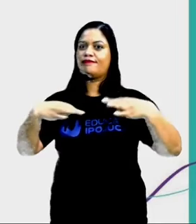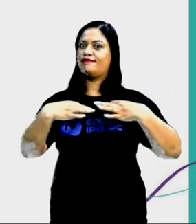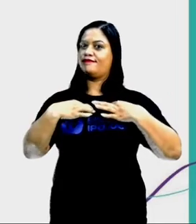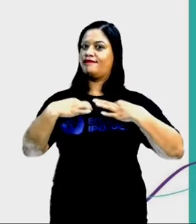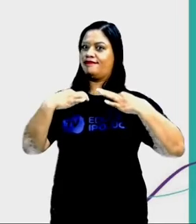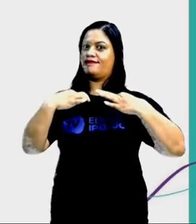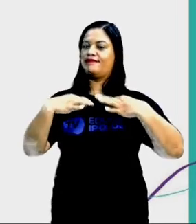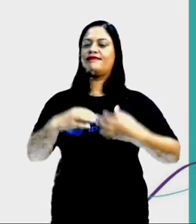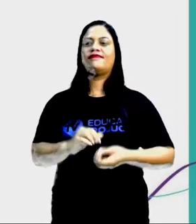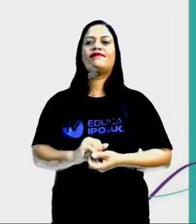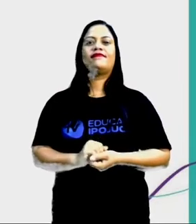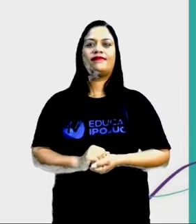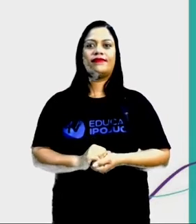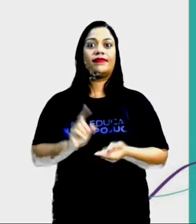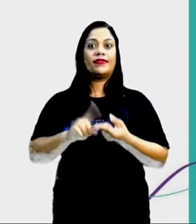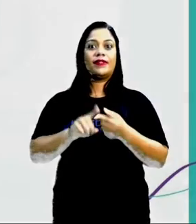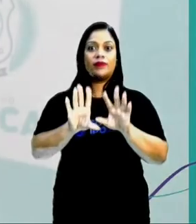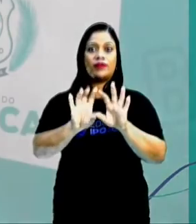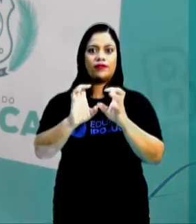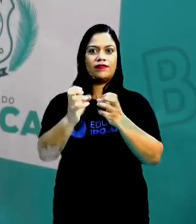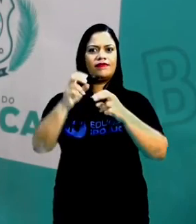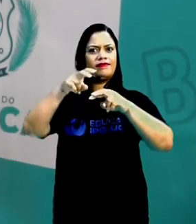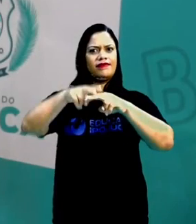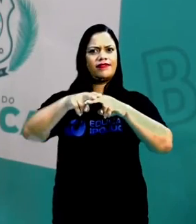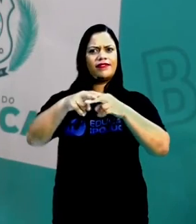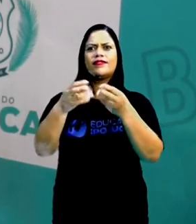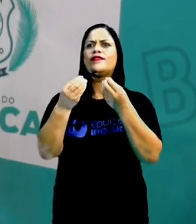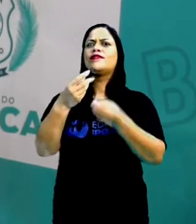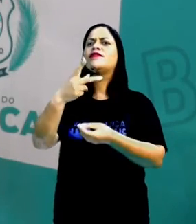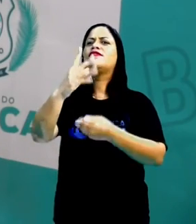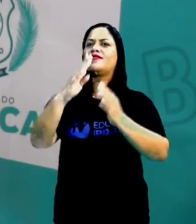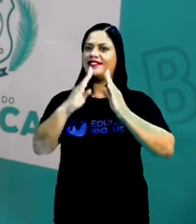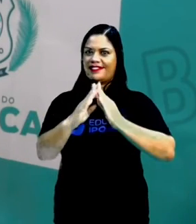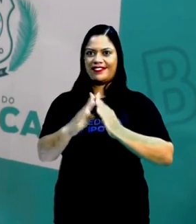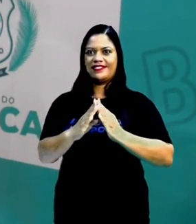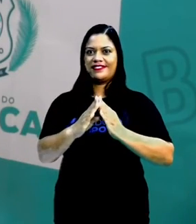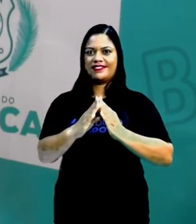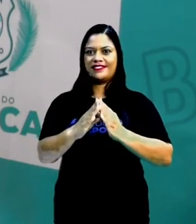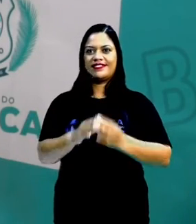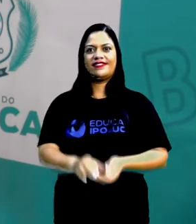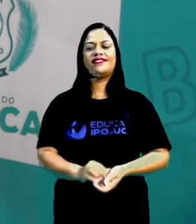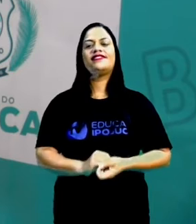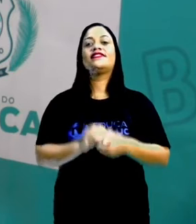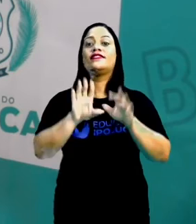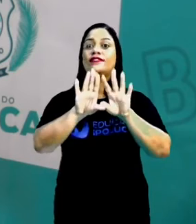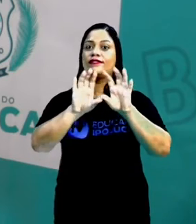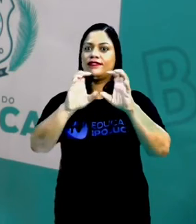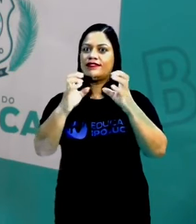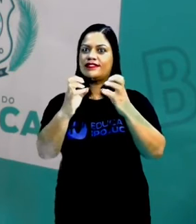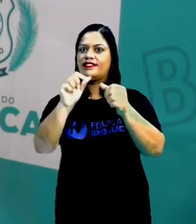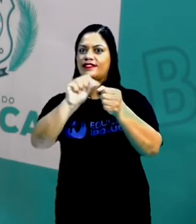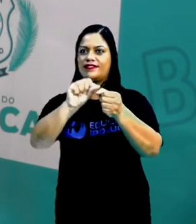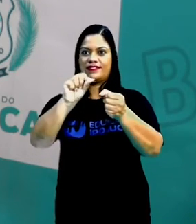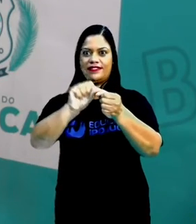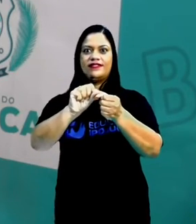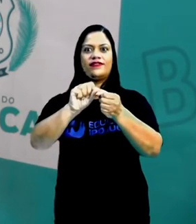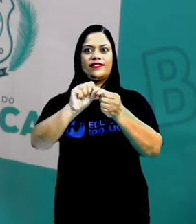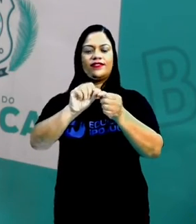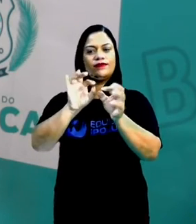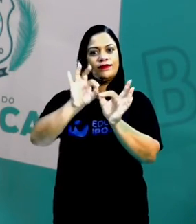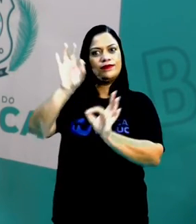Temos aqui também um sofá, como é o sofá da sua casa. Este sofá, ele é feito de